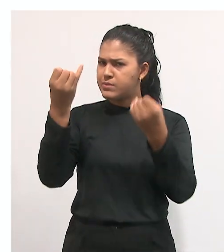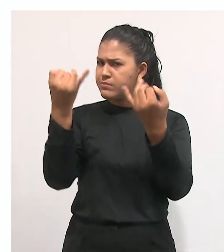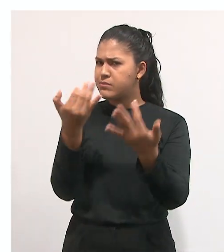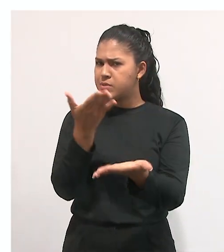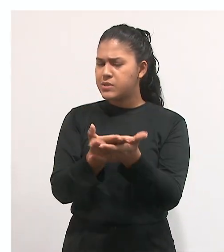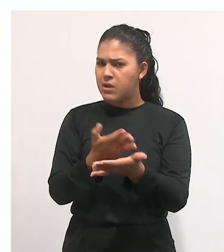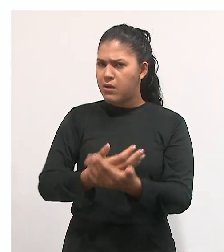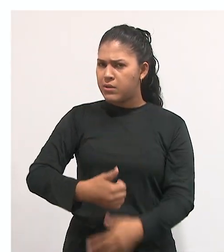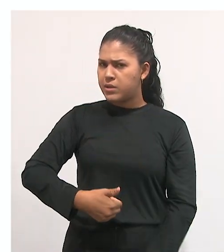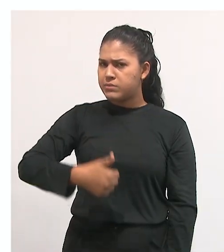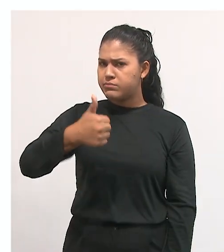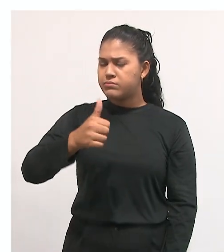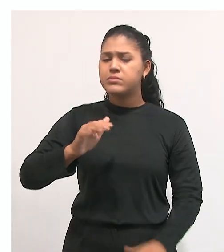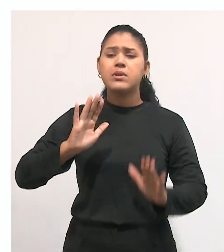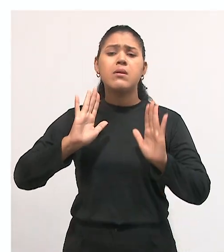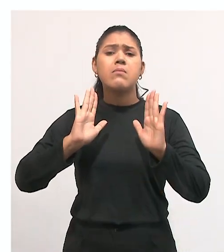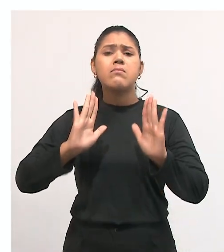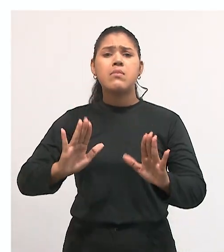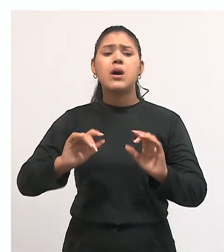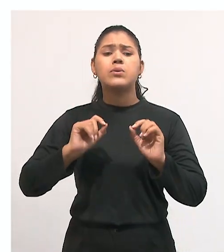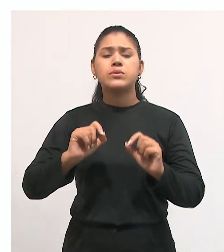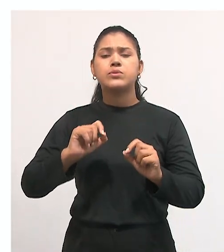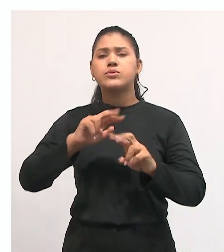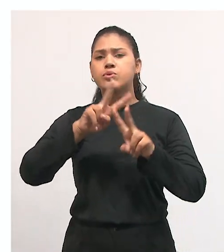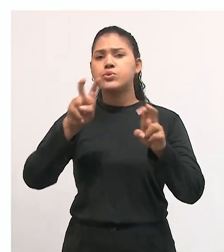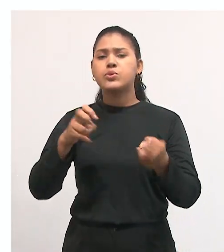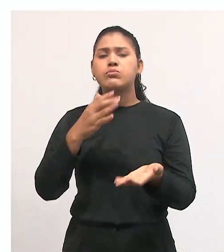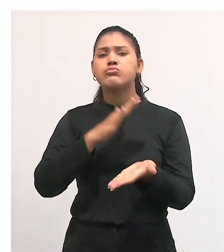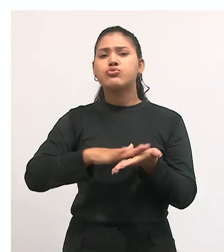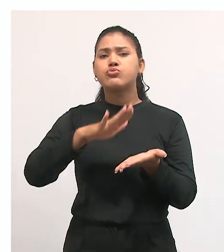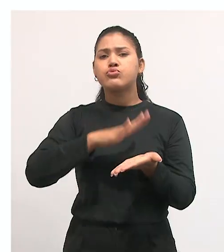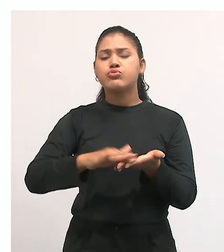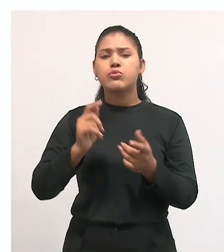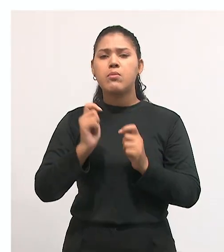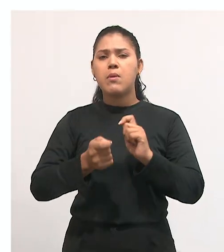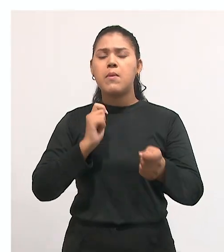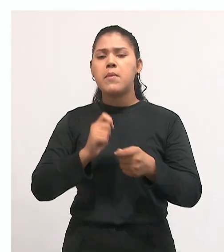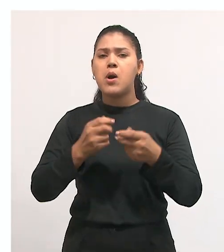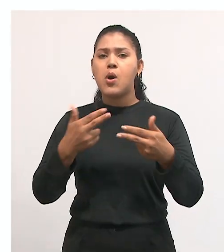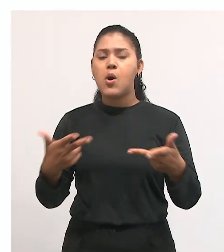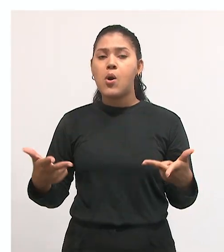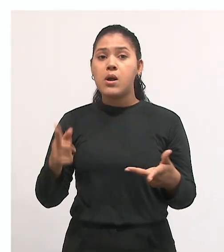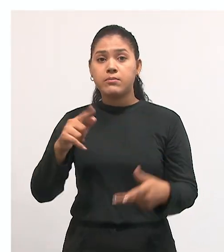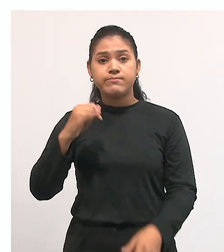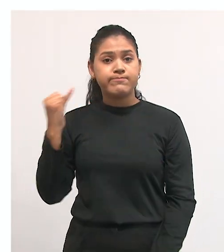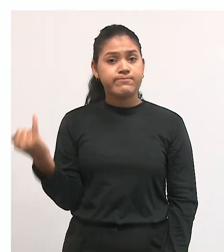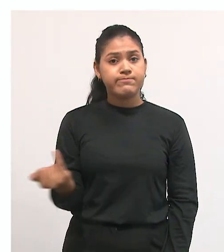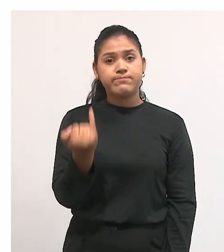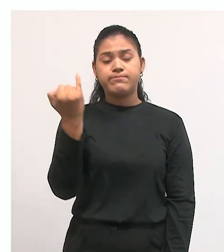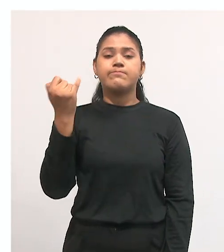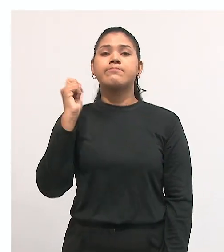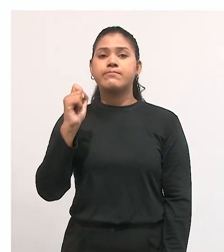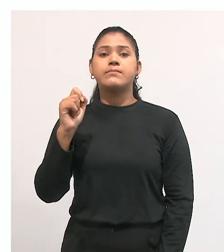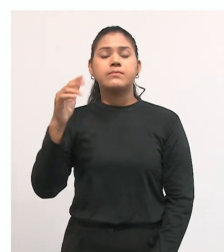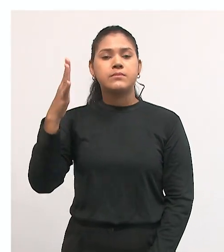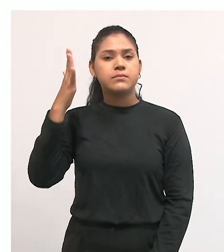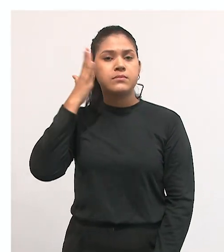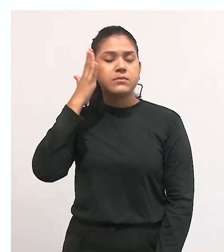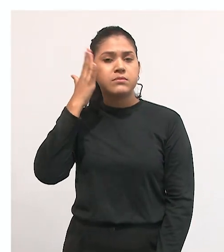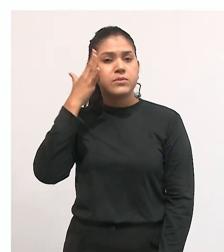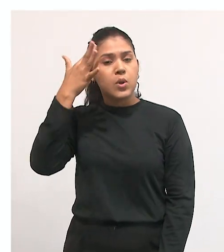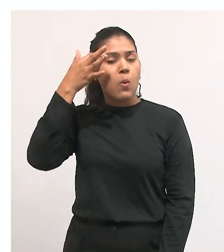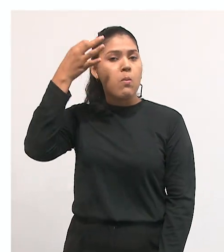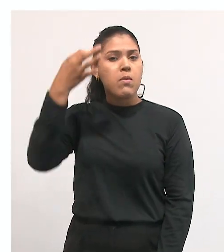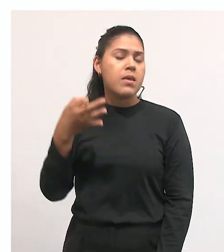introdutória, perfeito? Um dos pontos, levantar os custos, né, que demonstram a importância e a relevância de um